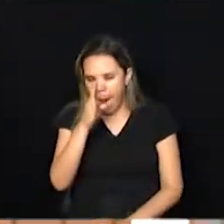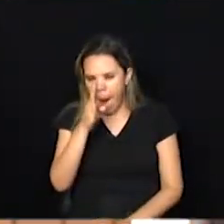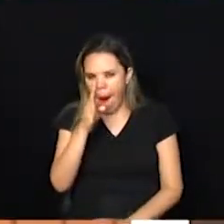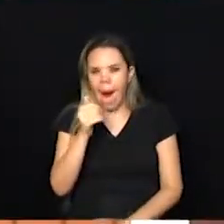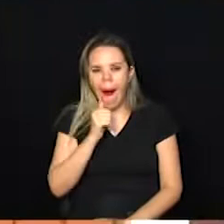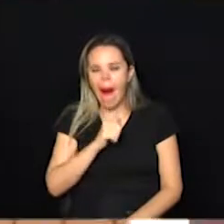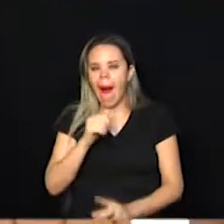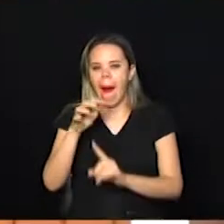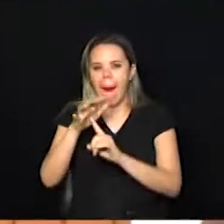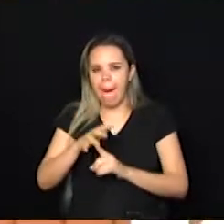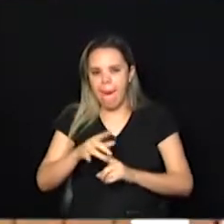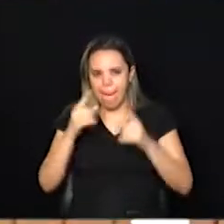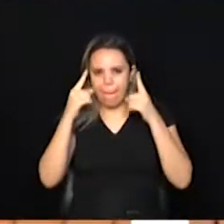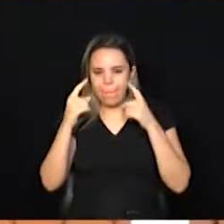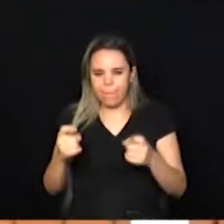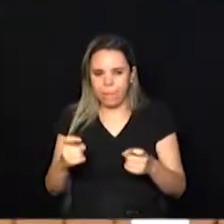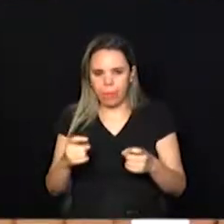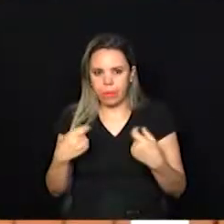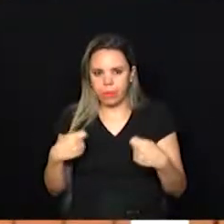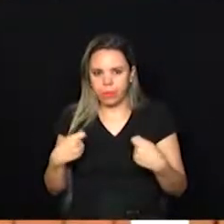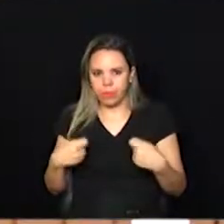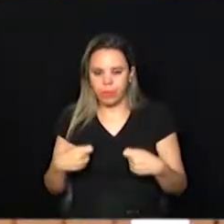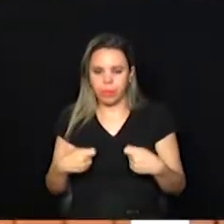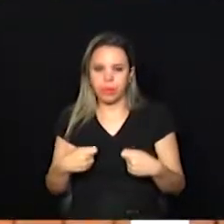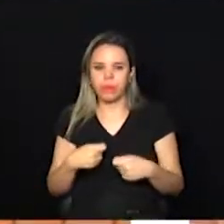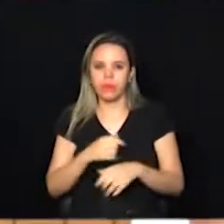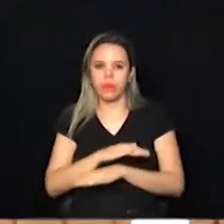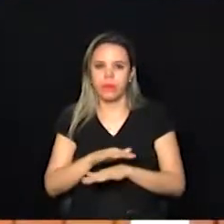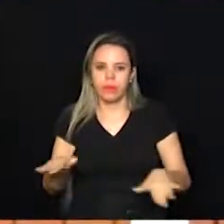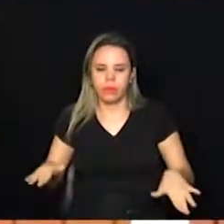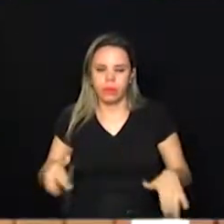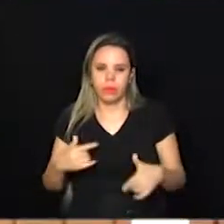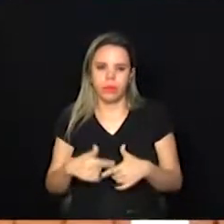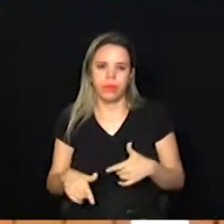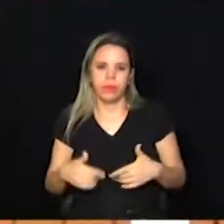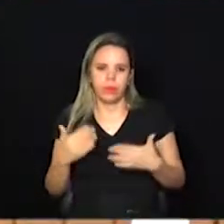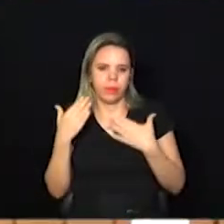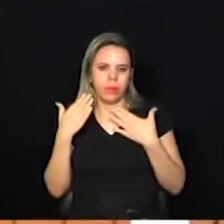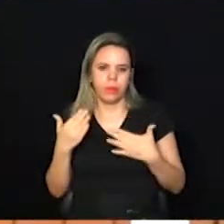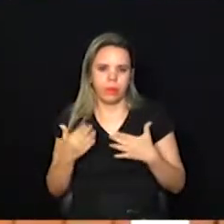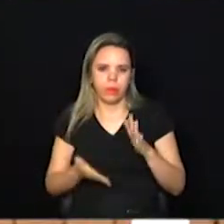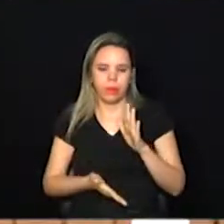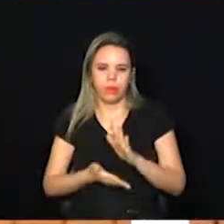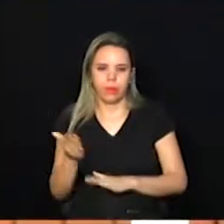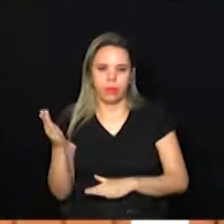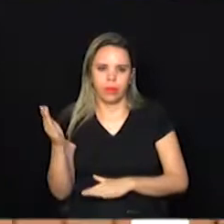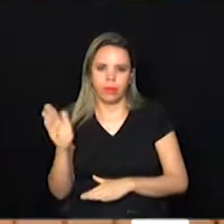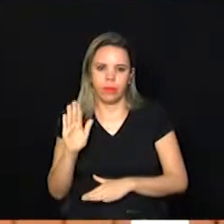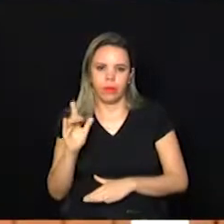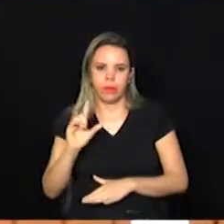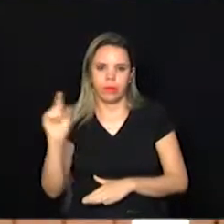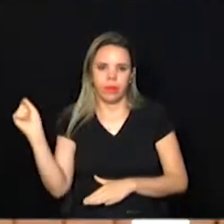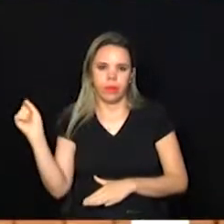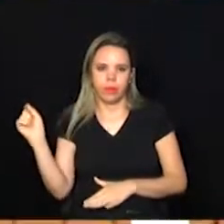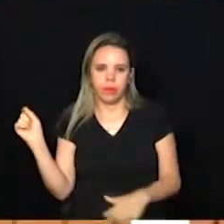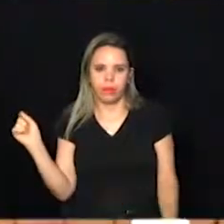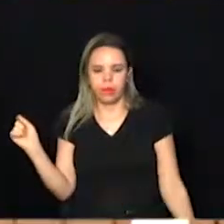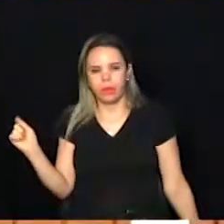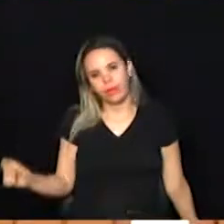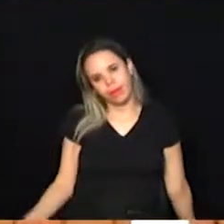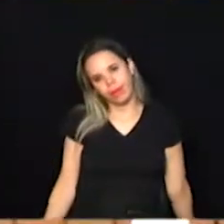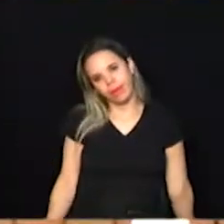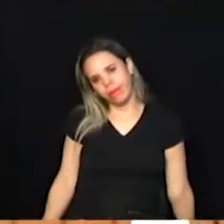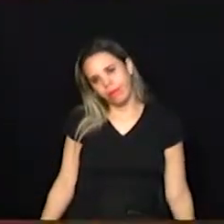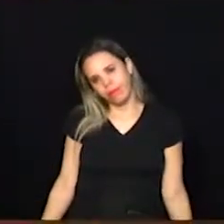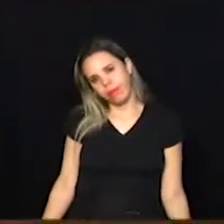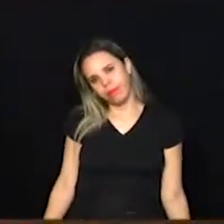são vítimas de violência. A gente precisa romper com esse ciclo, tá? Obrigada e já me despeço, tá, gente, que eu vou ter que sair mesmo.